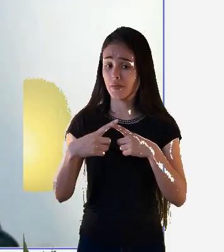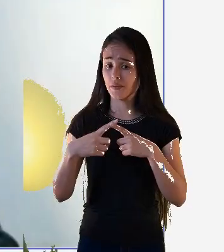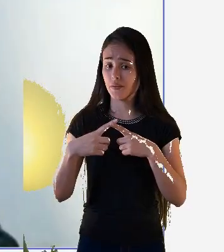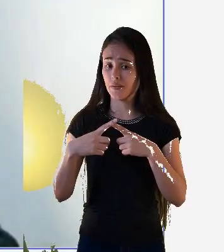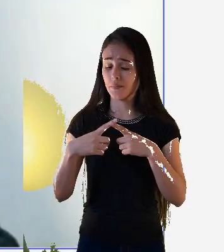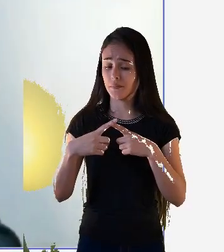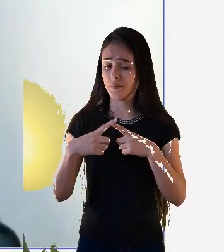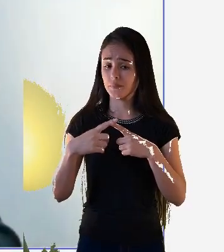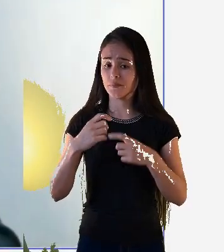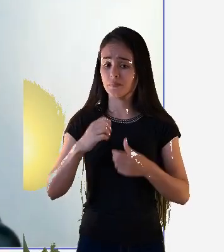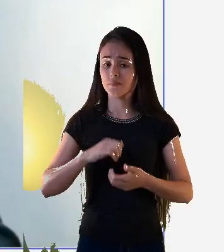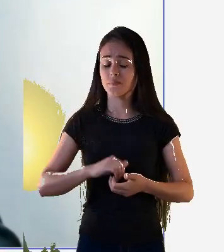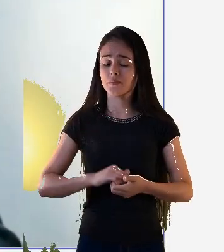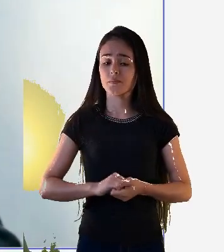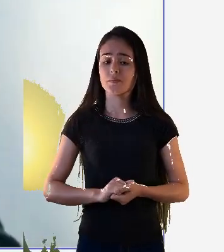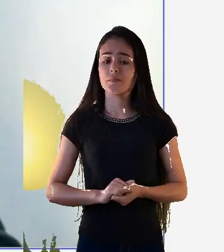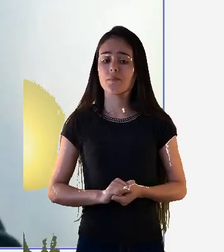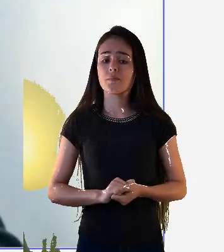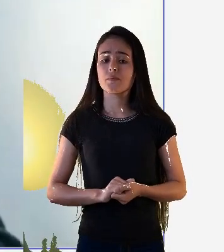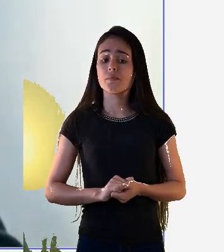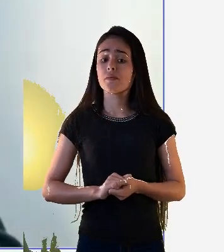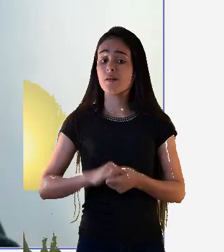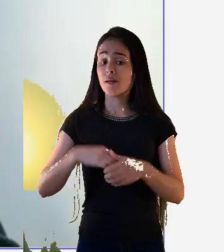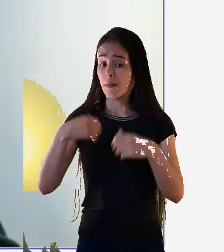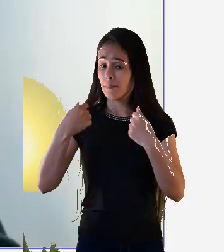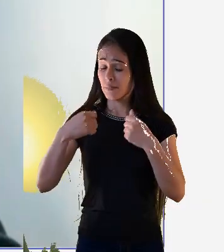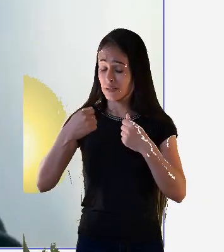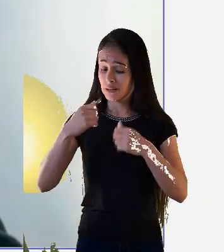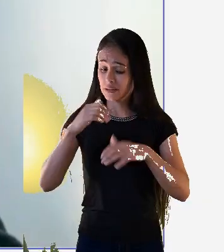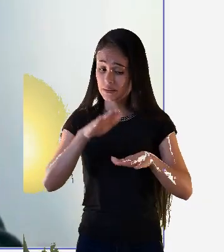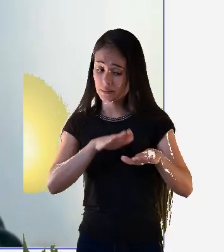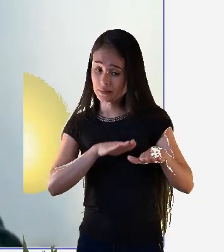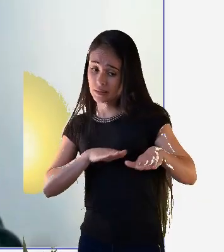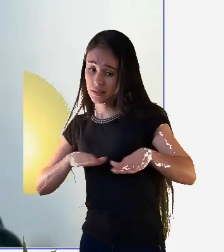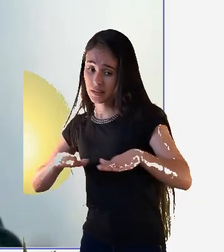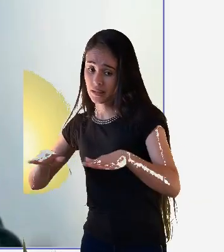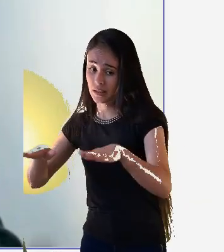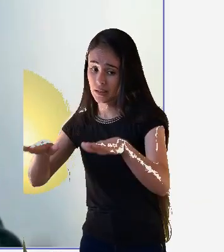social difusa, é por uma luta cotidiana e